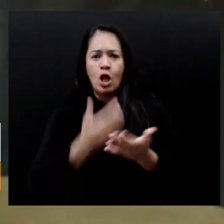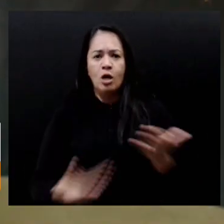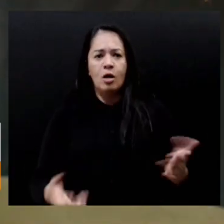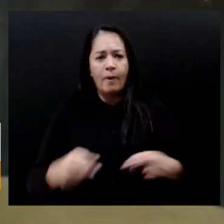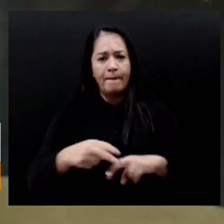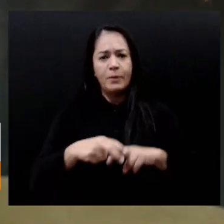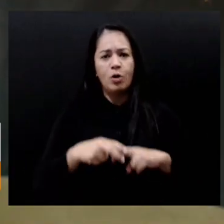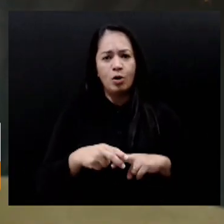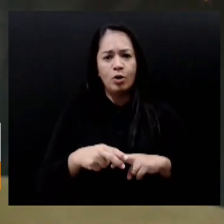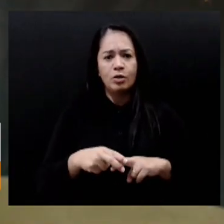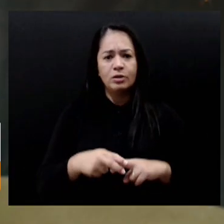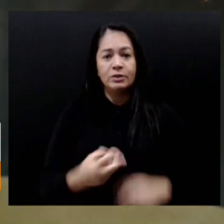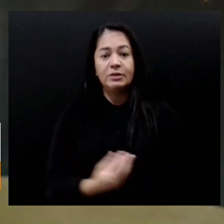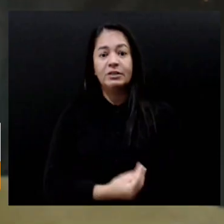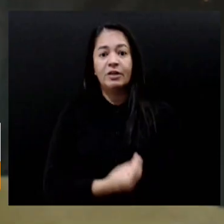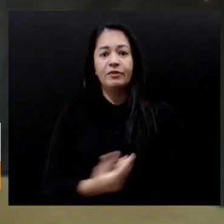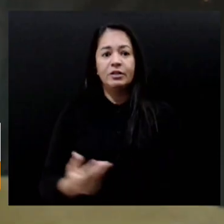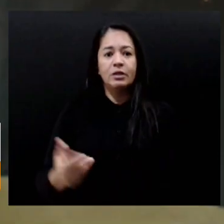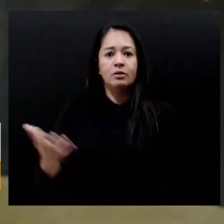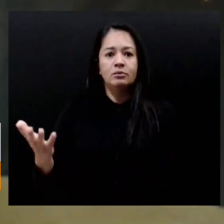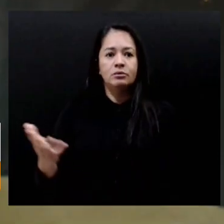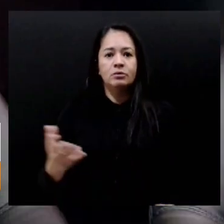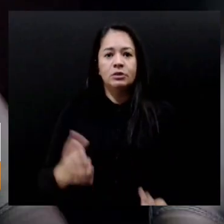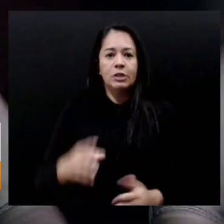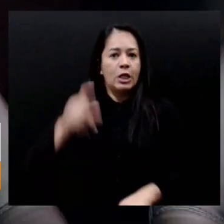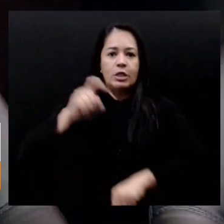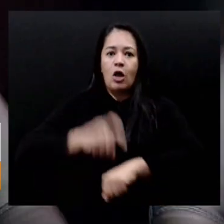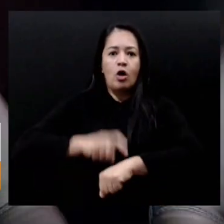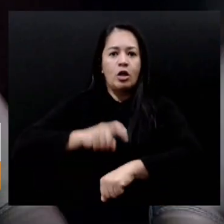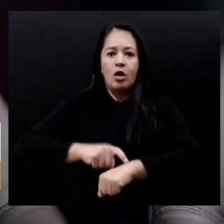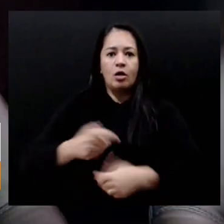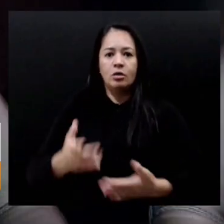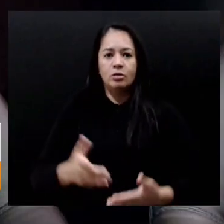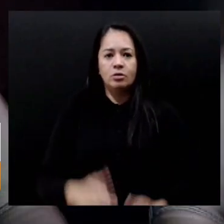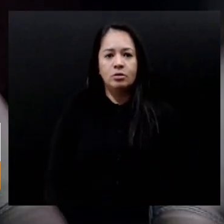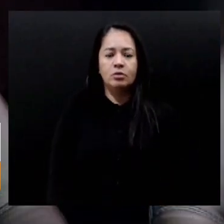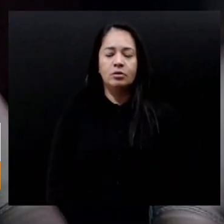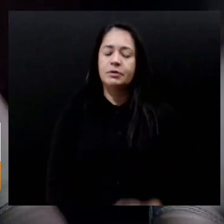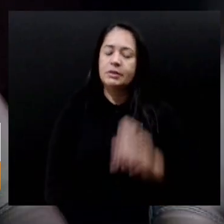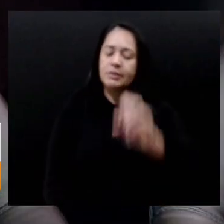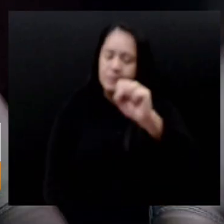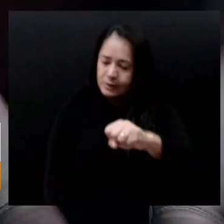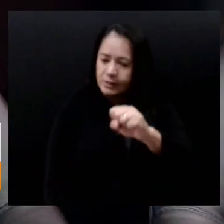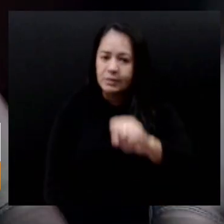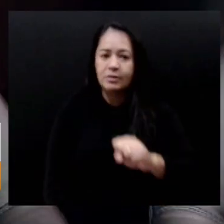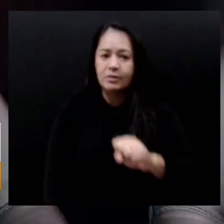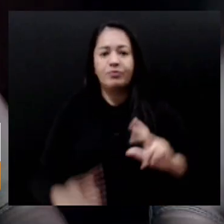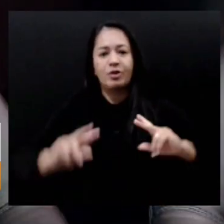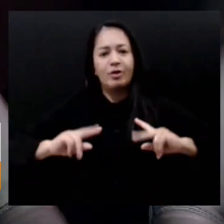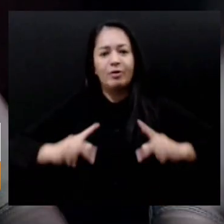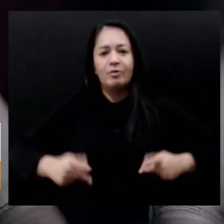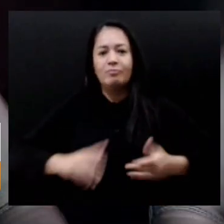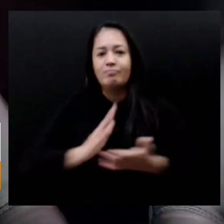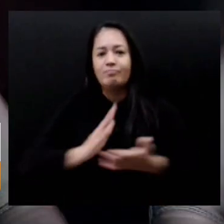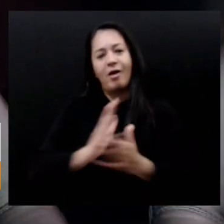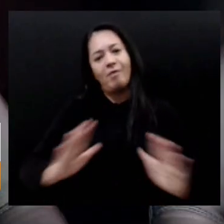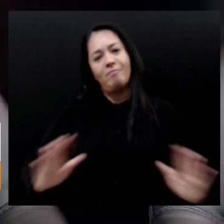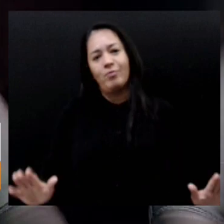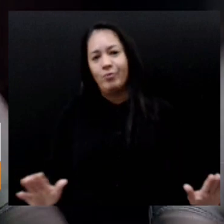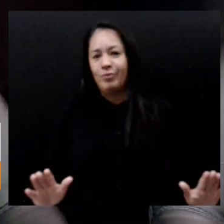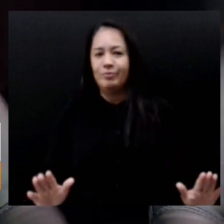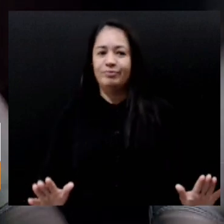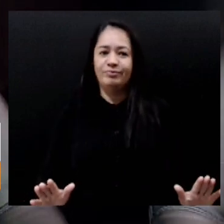vida automatizada e imediatista que a gente tem levado? Sim, desumanizou por muitos lados, Né? né? Sim, distanciou